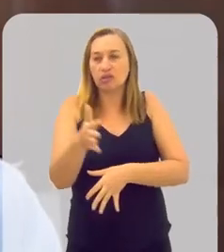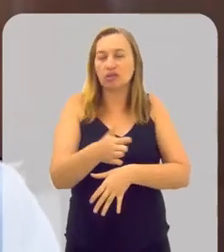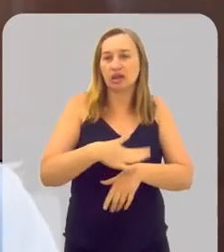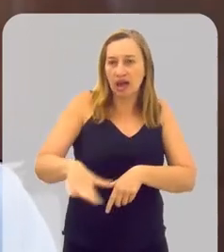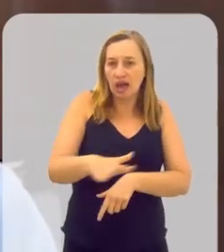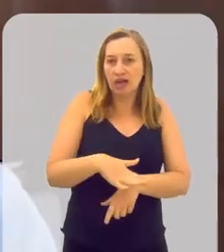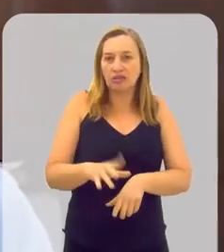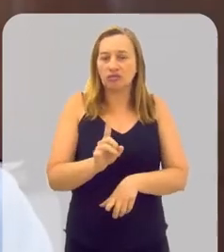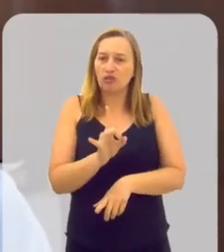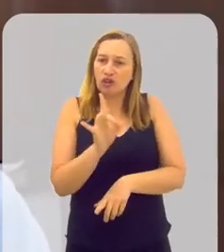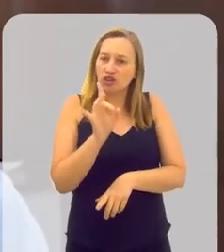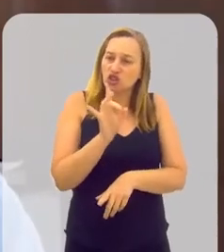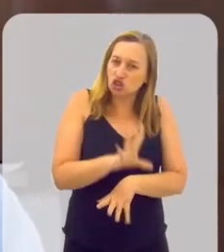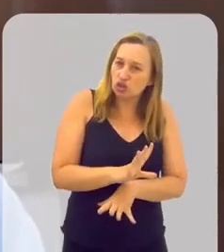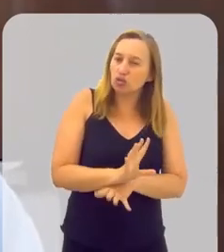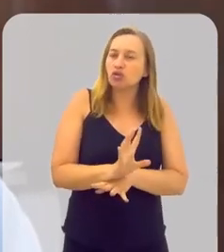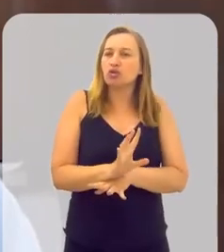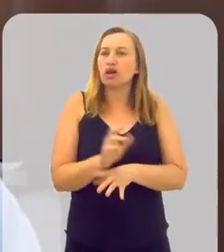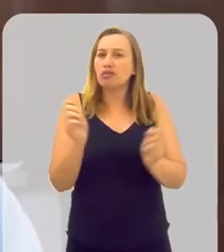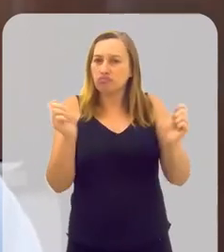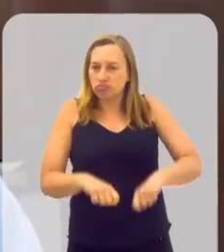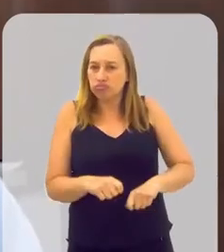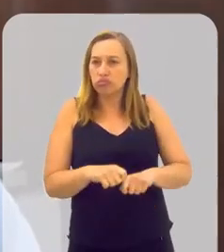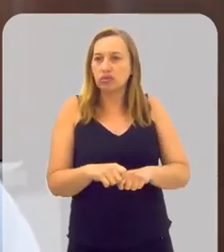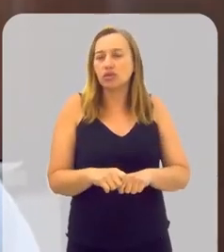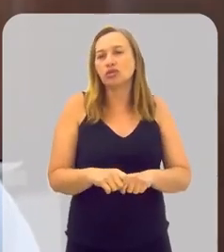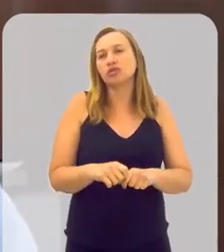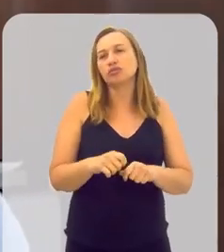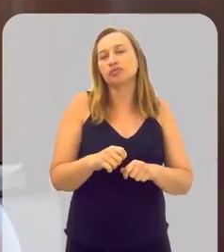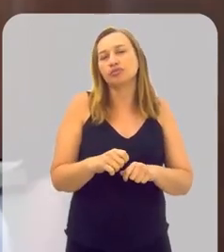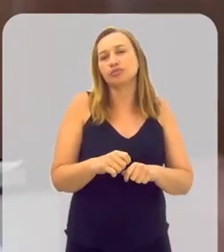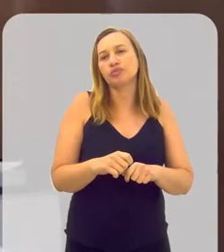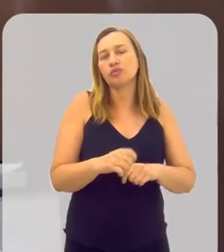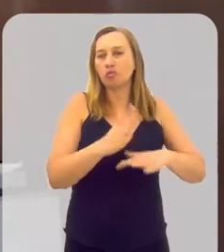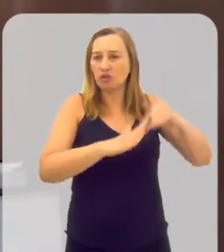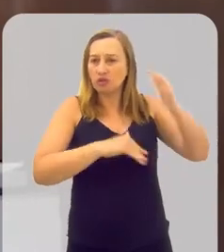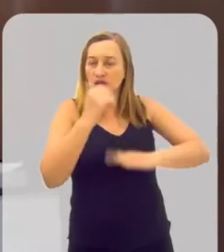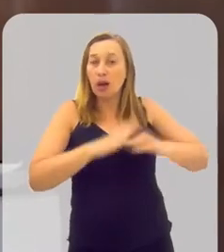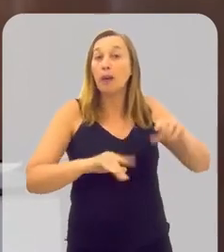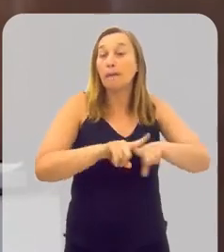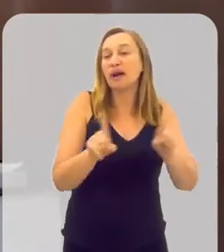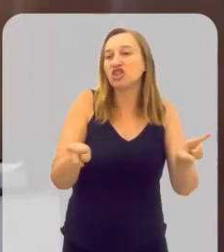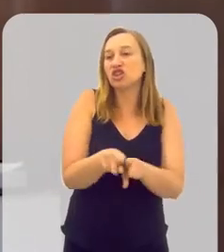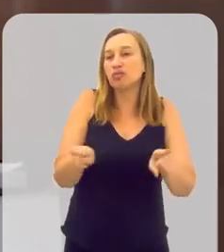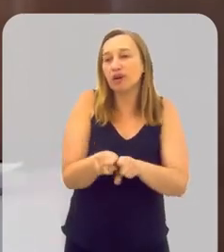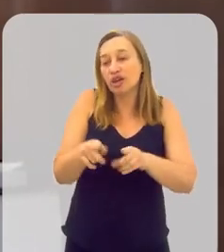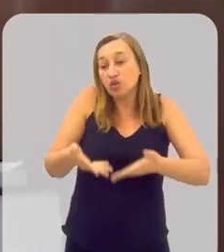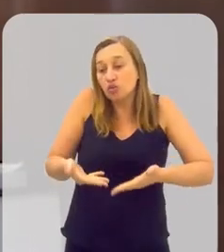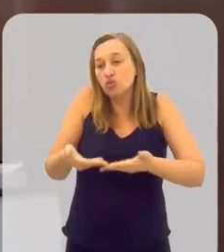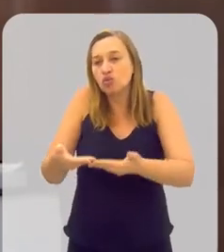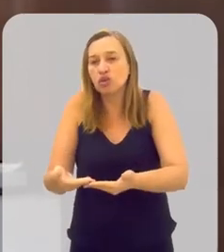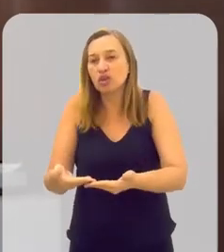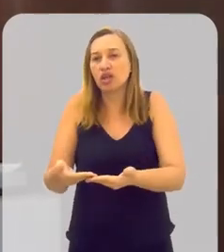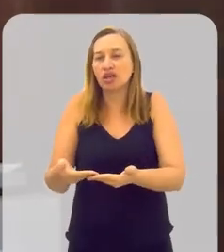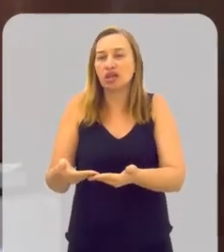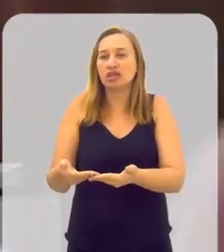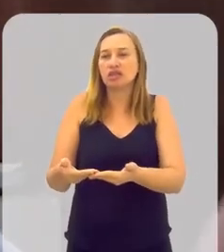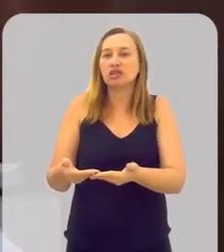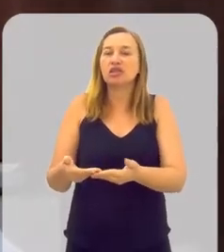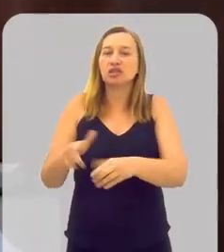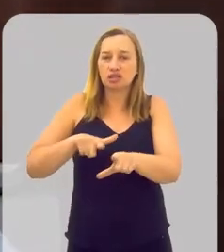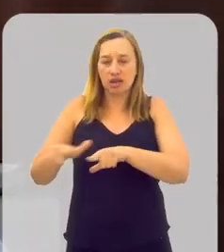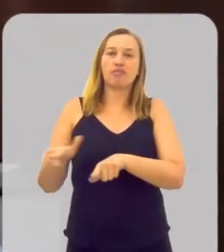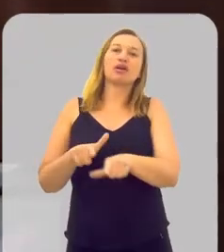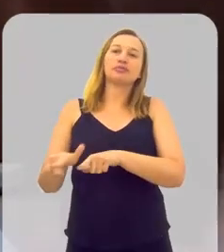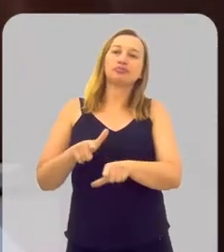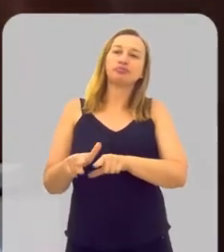essa solução para o mercado. E aí a gente fala não só da capacitação de mão de obra, como também do